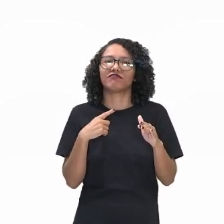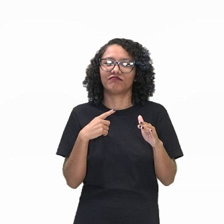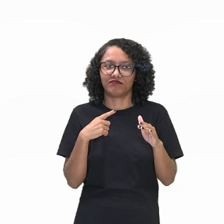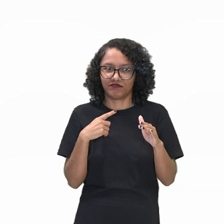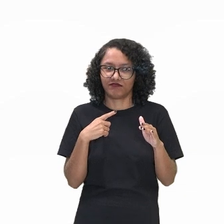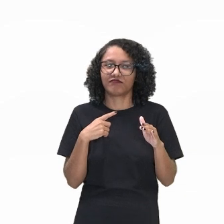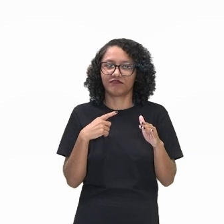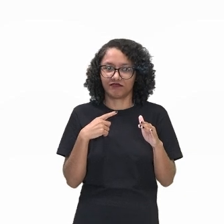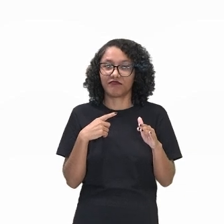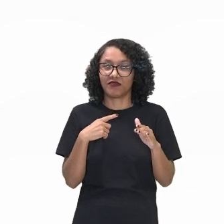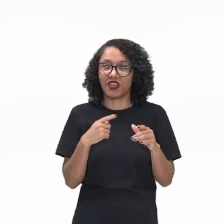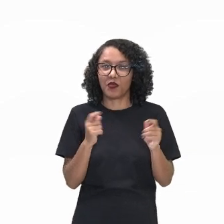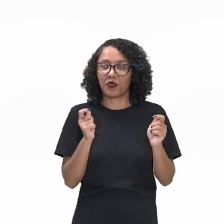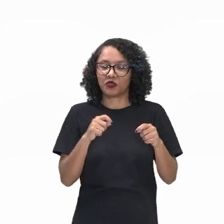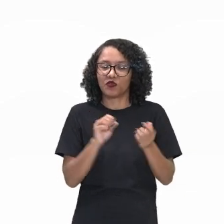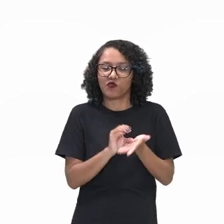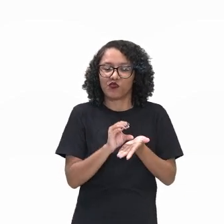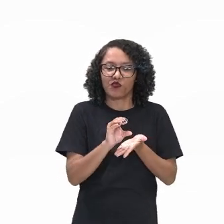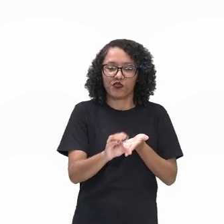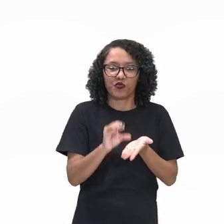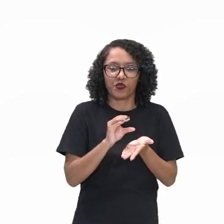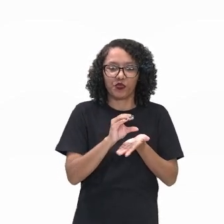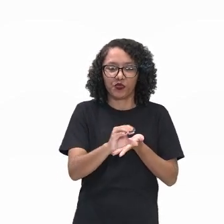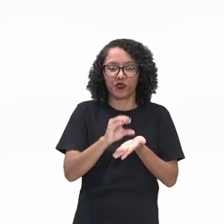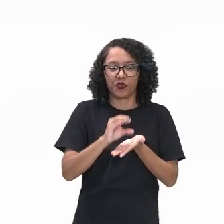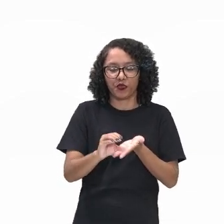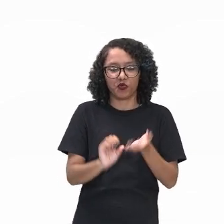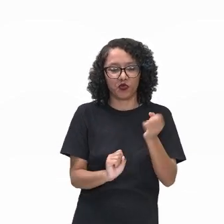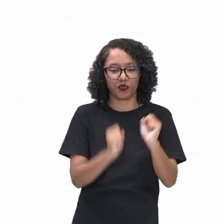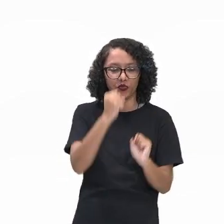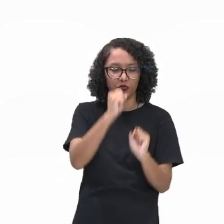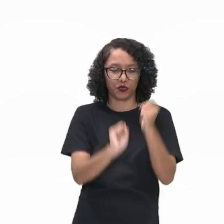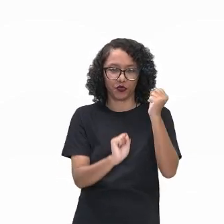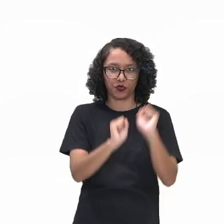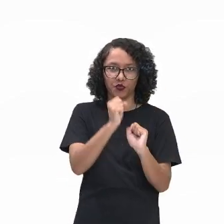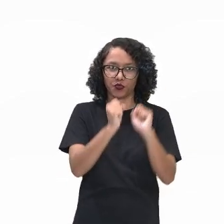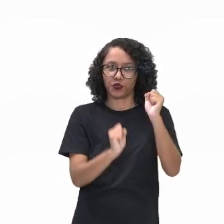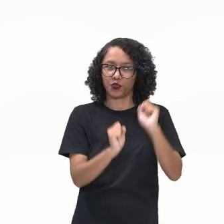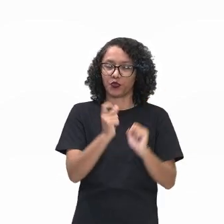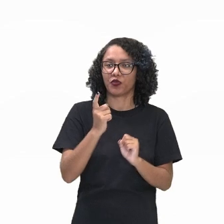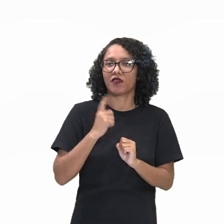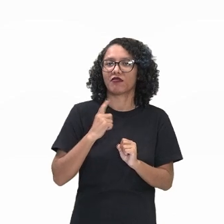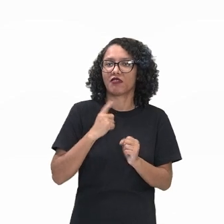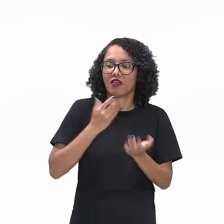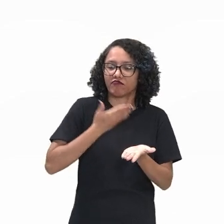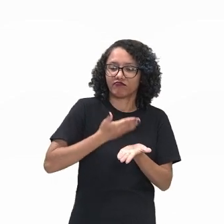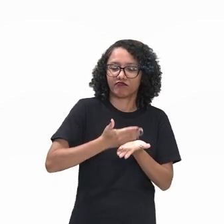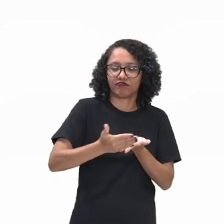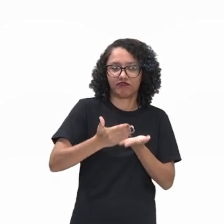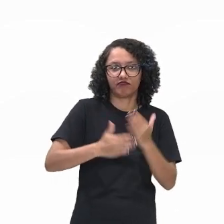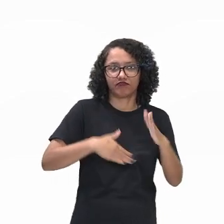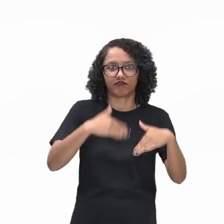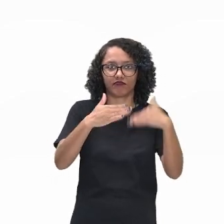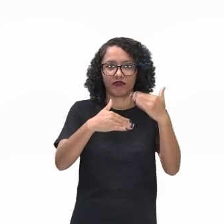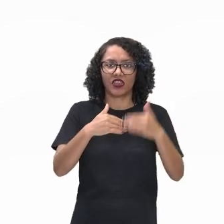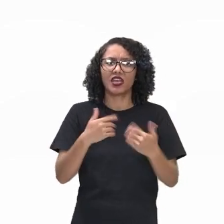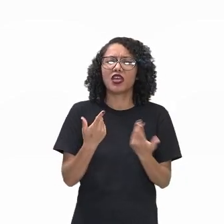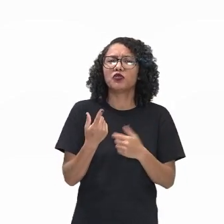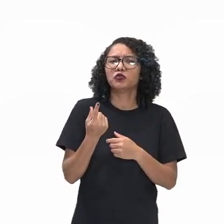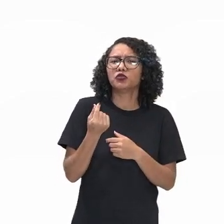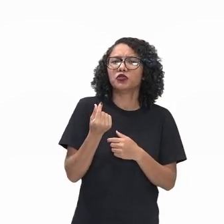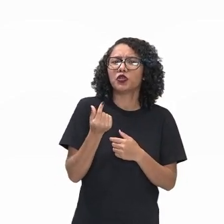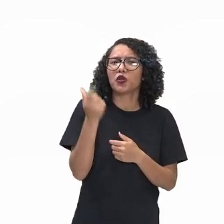dinheiro para investir nessa mecanização, nessa industrialização. E de onde veio esse